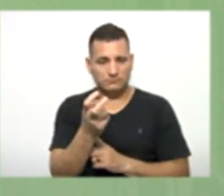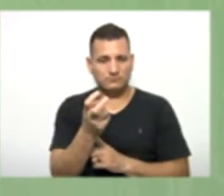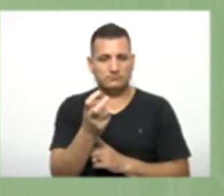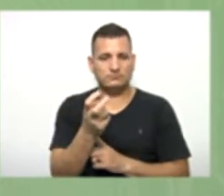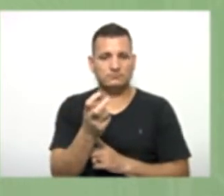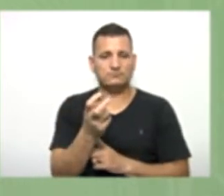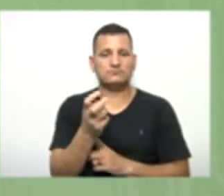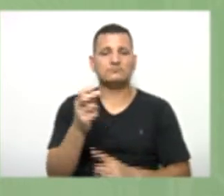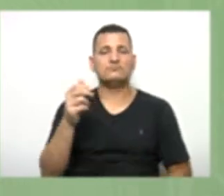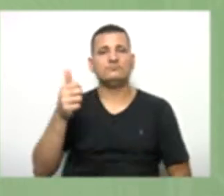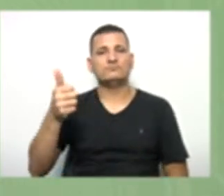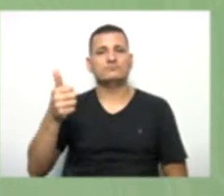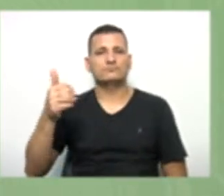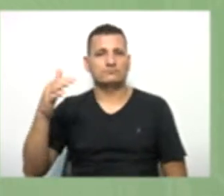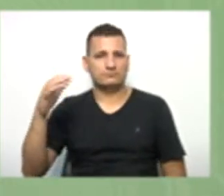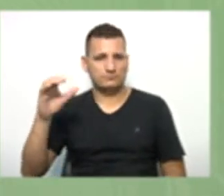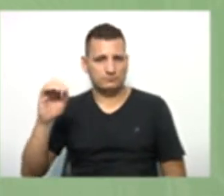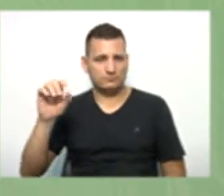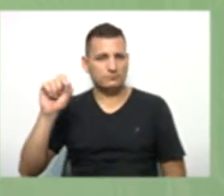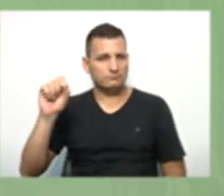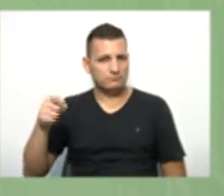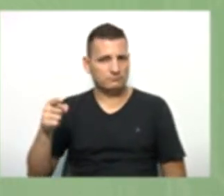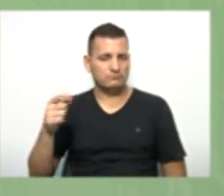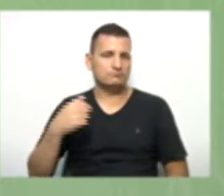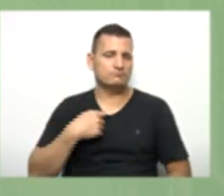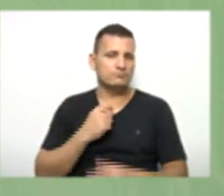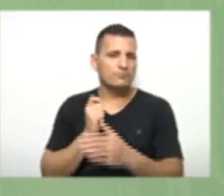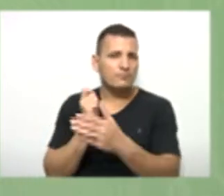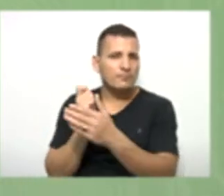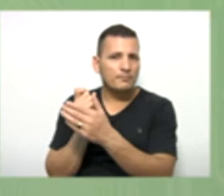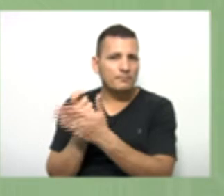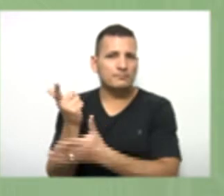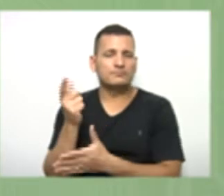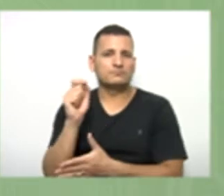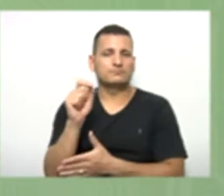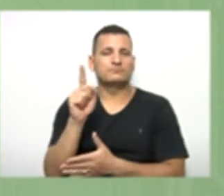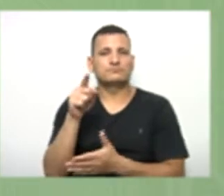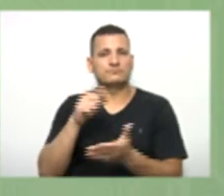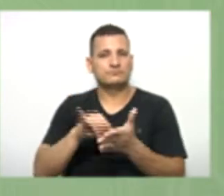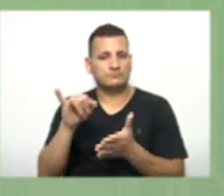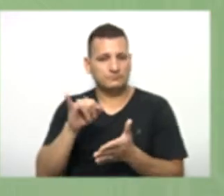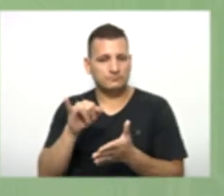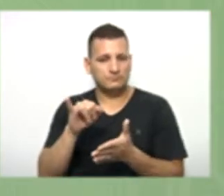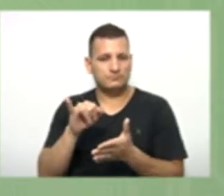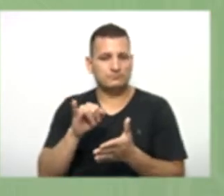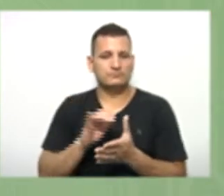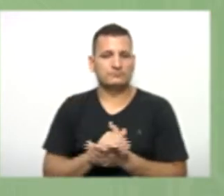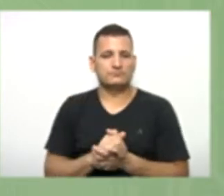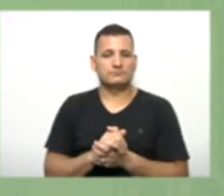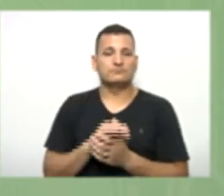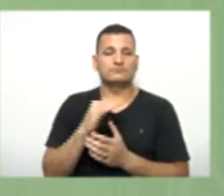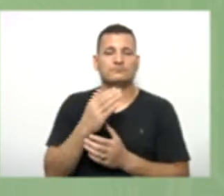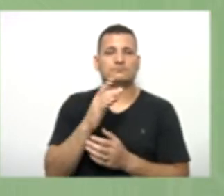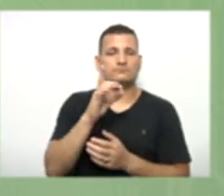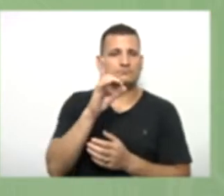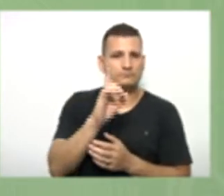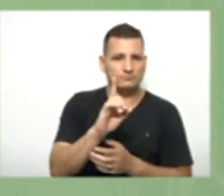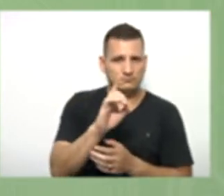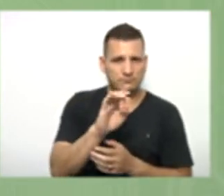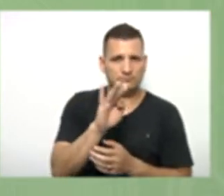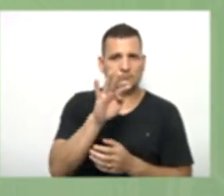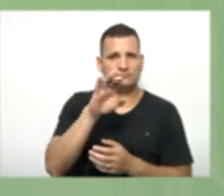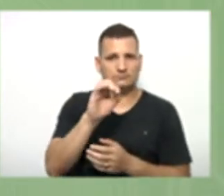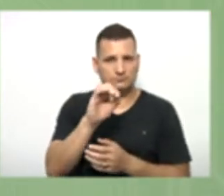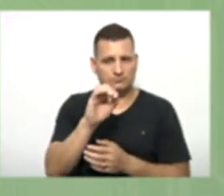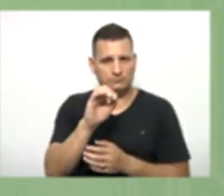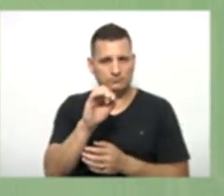os 10.000 que eu paguei o quê? Que eu paguei o imposto. Então, débito, 30 mais